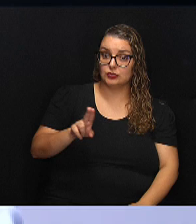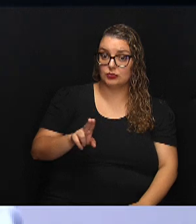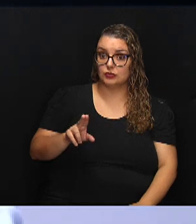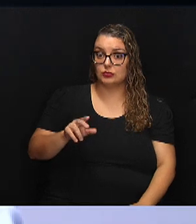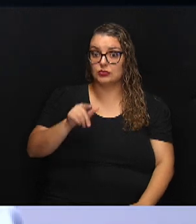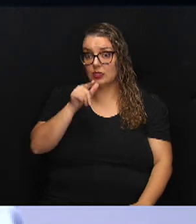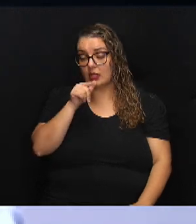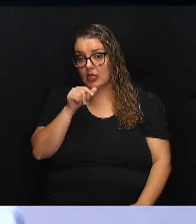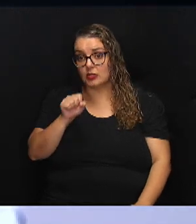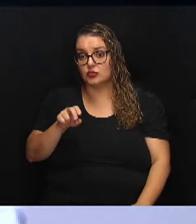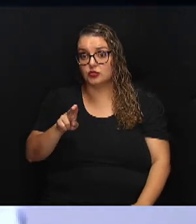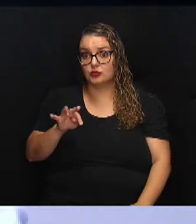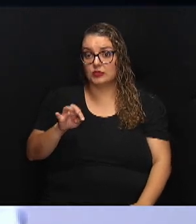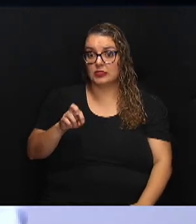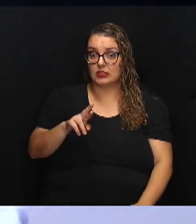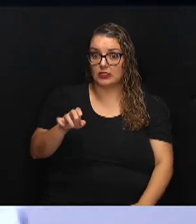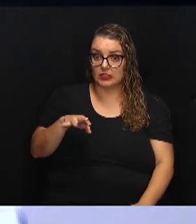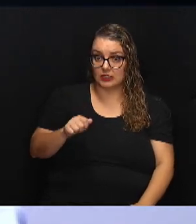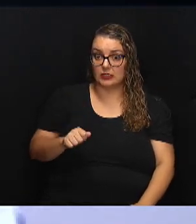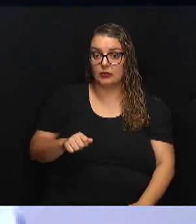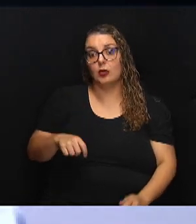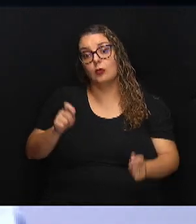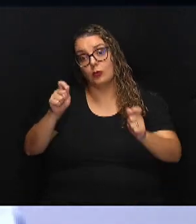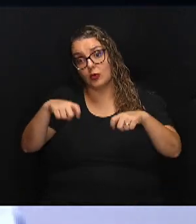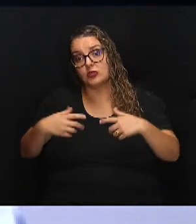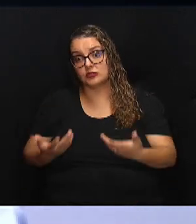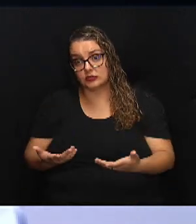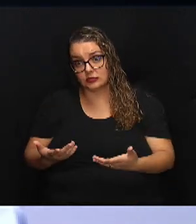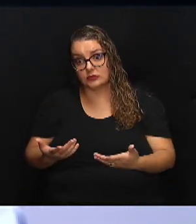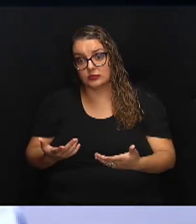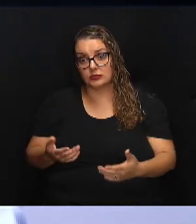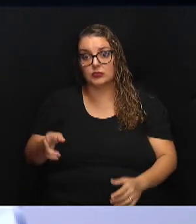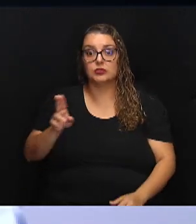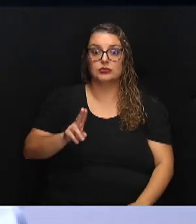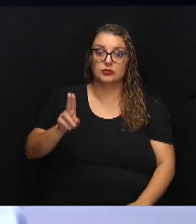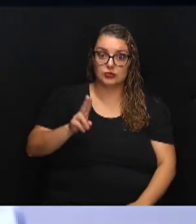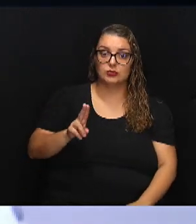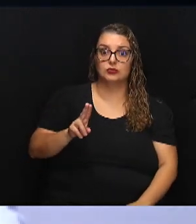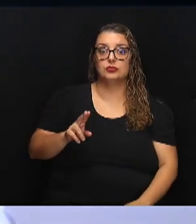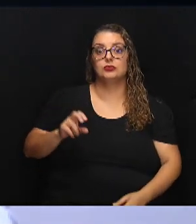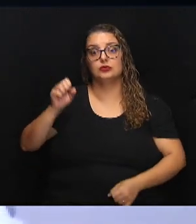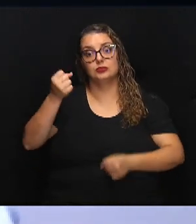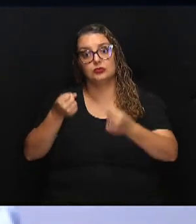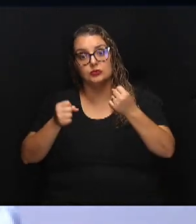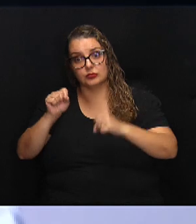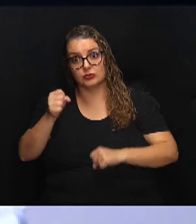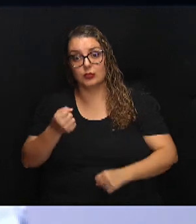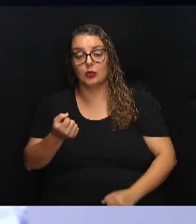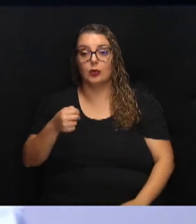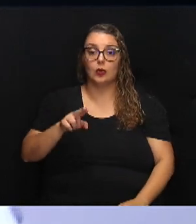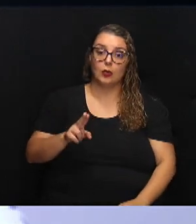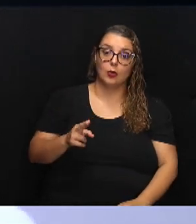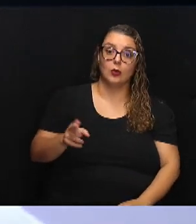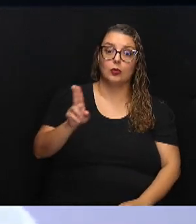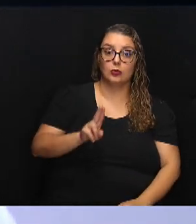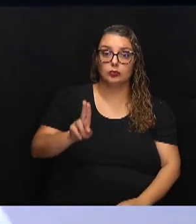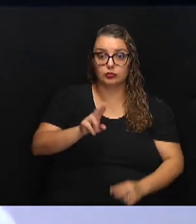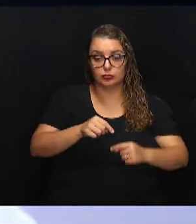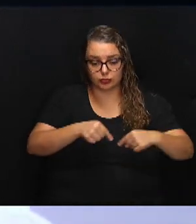subterrânea nessas duas cidades é provavelmente para destinação de uso industrial ou algum uso em